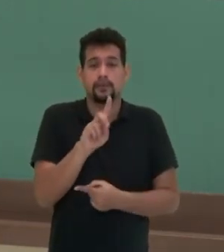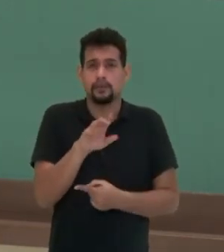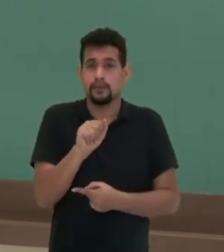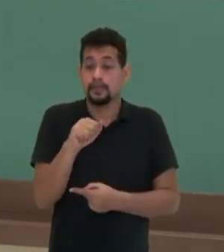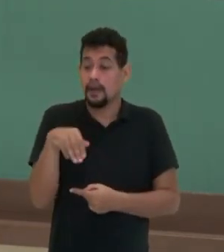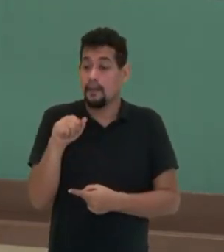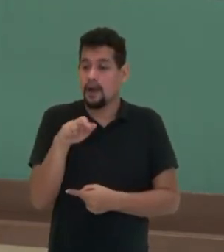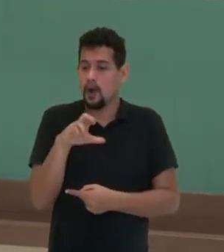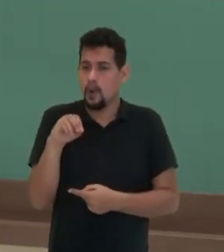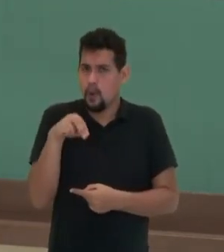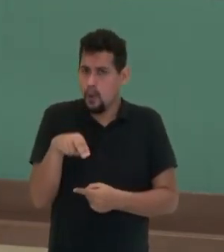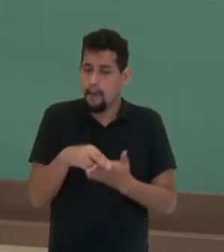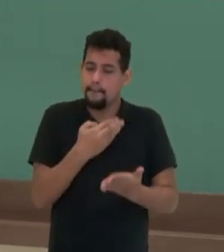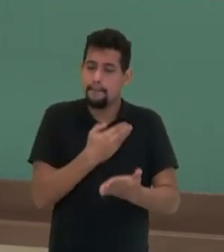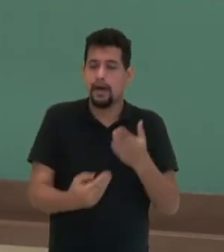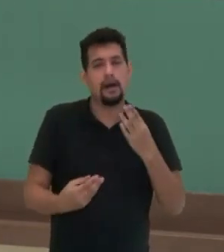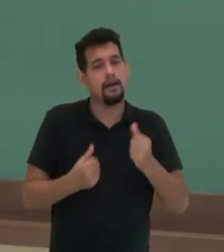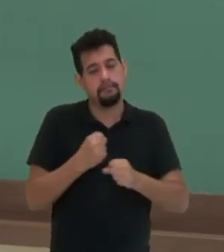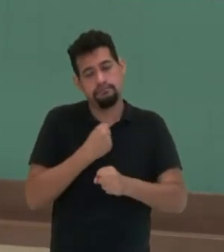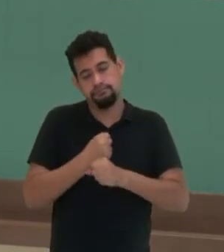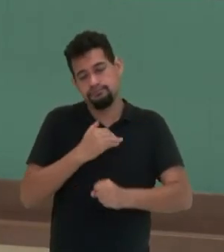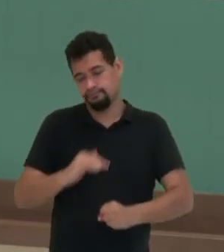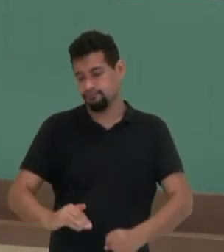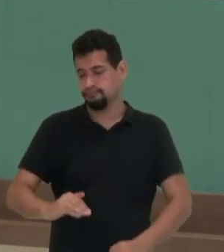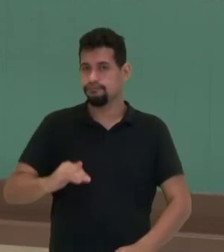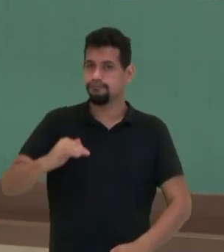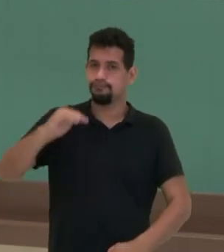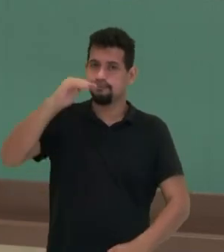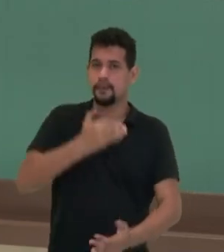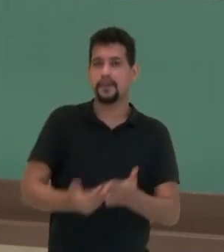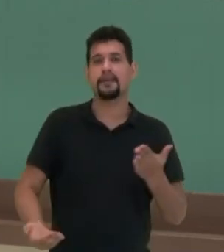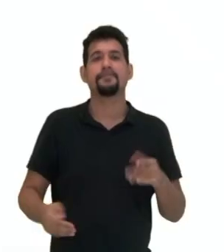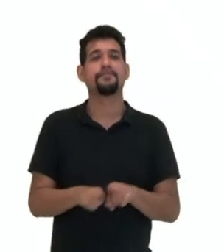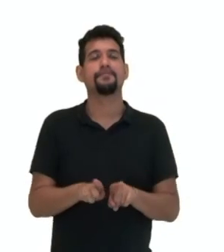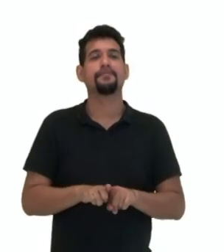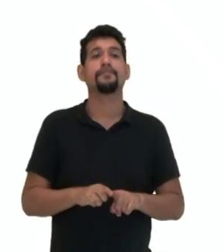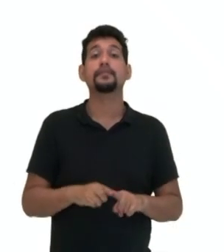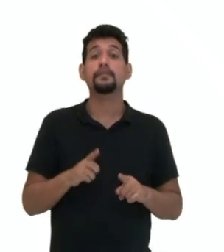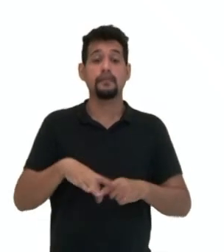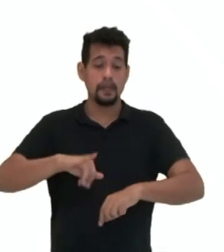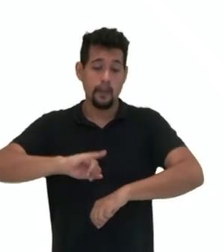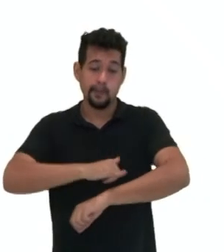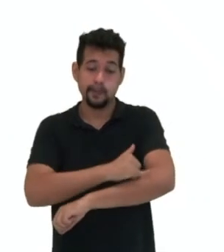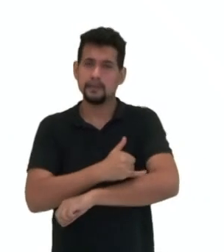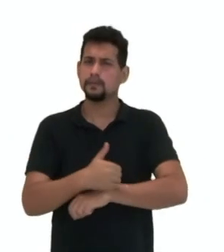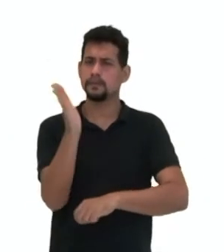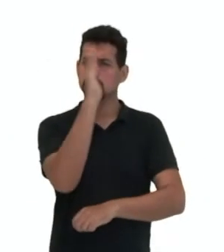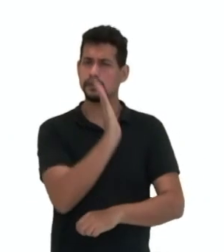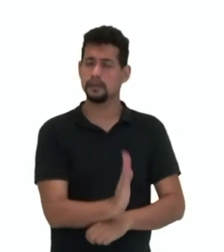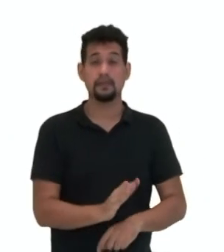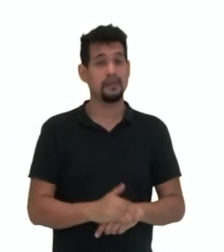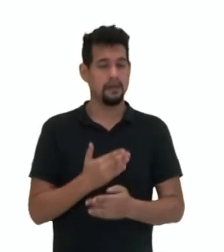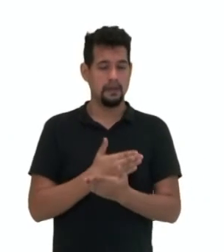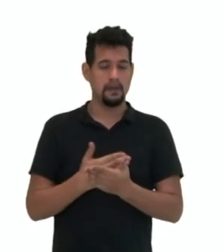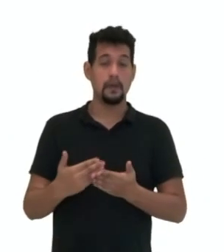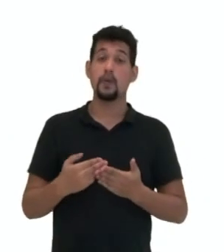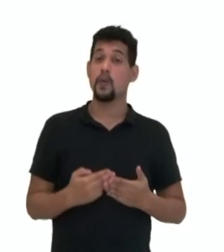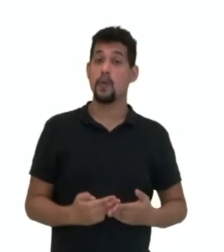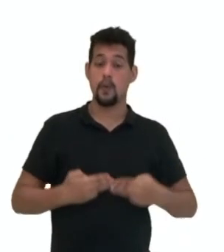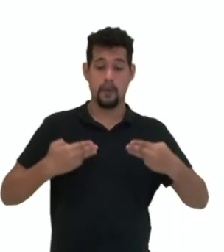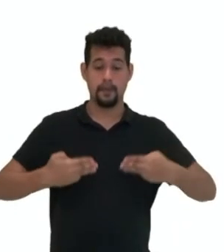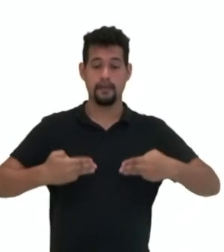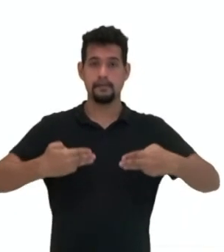se perdendo ao longo do crescimento. Números da obesidade no Brasil. Recentemente, o Ministério